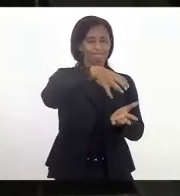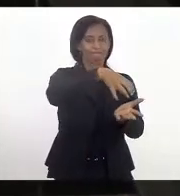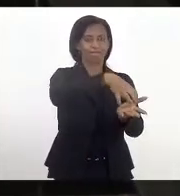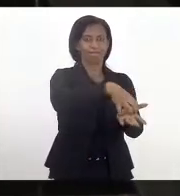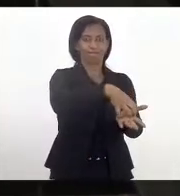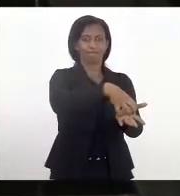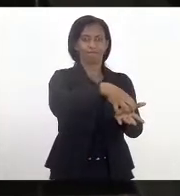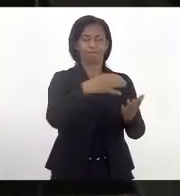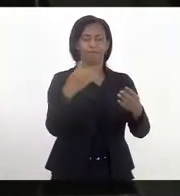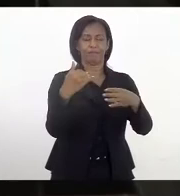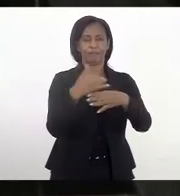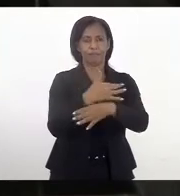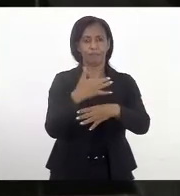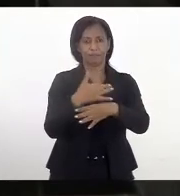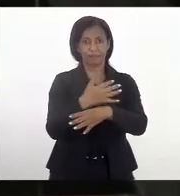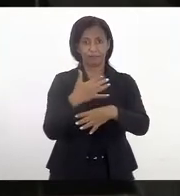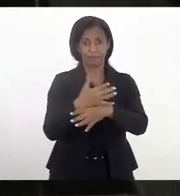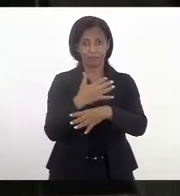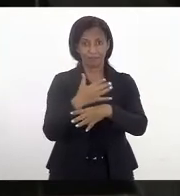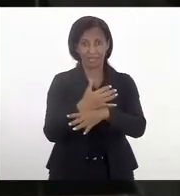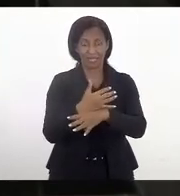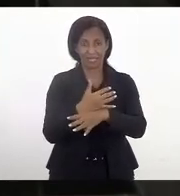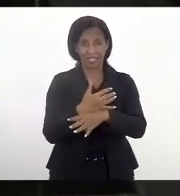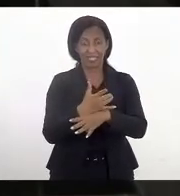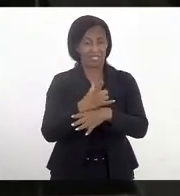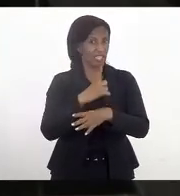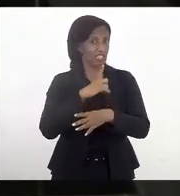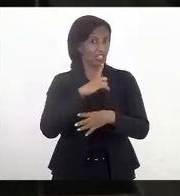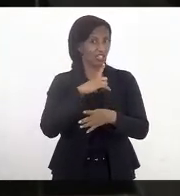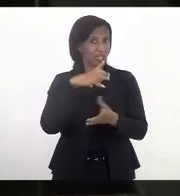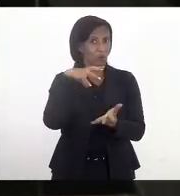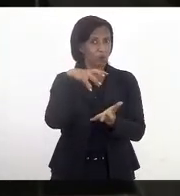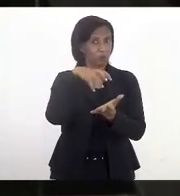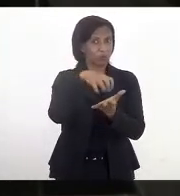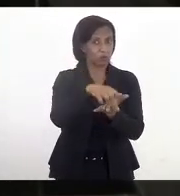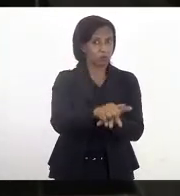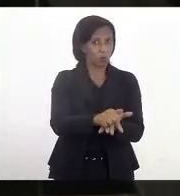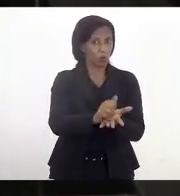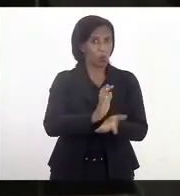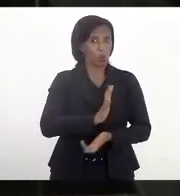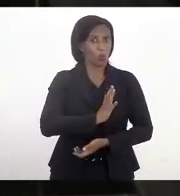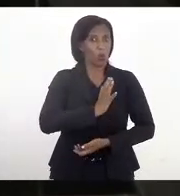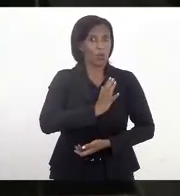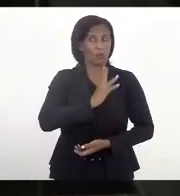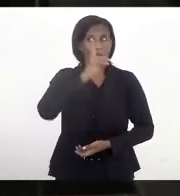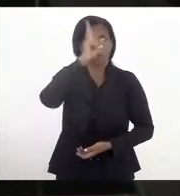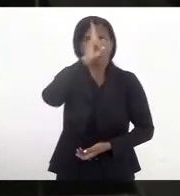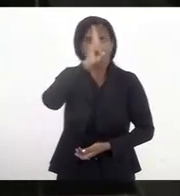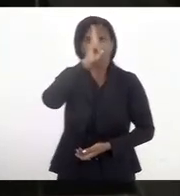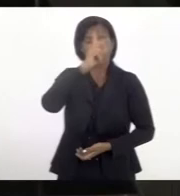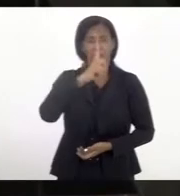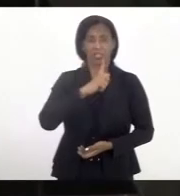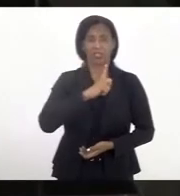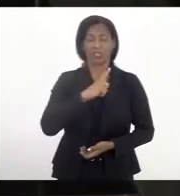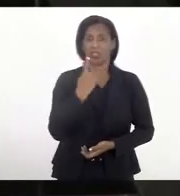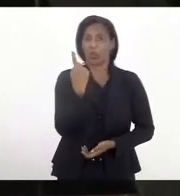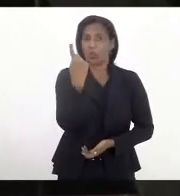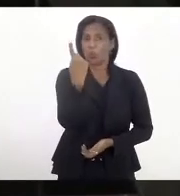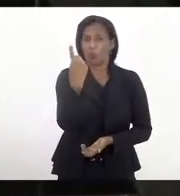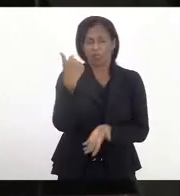cidade e com ocupação pífia eu só vou eu de memória tinha aqui uma